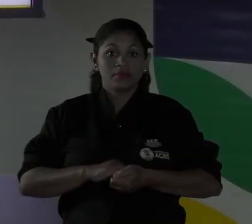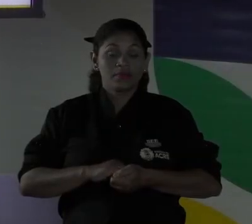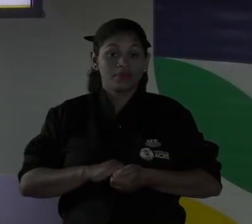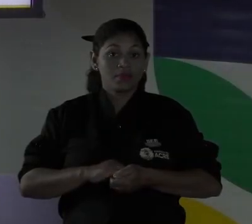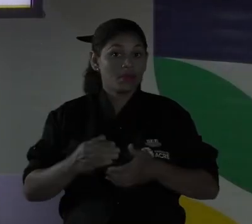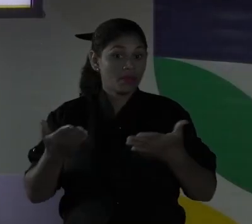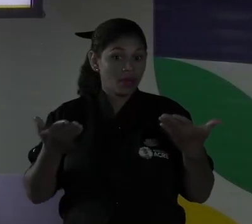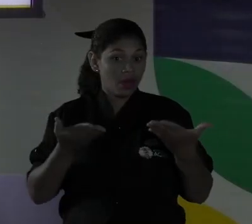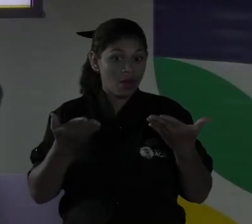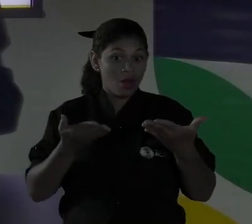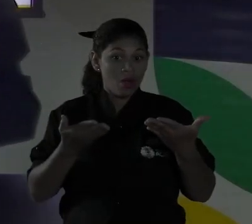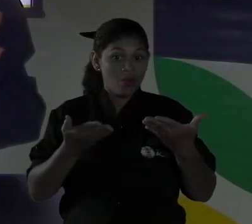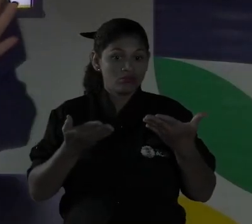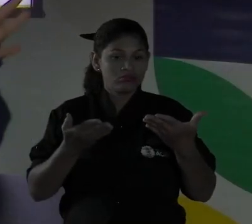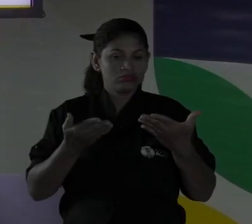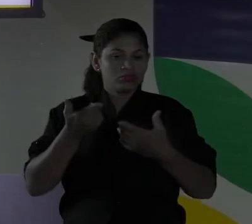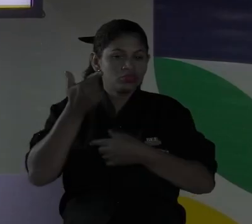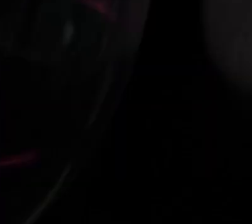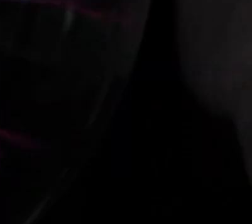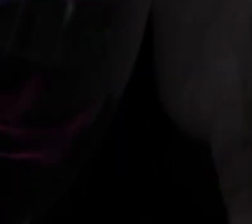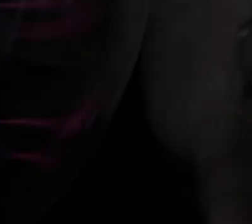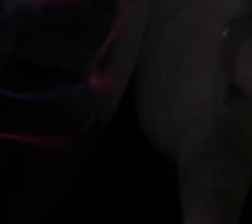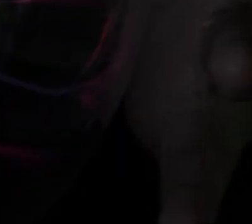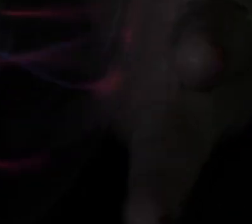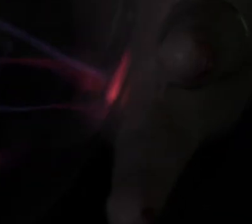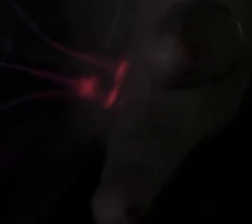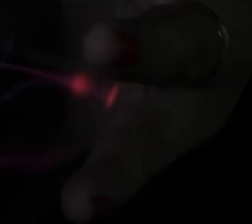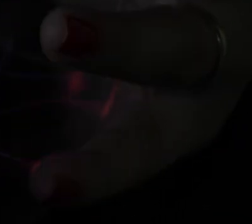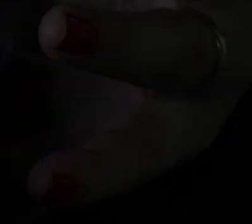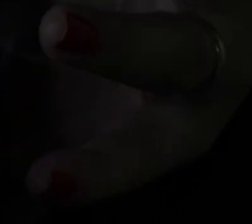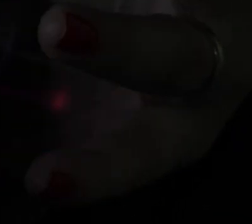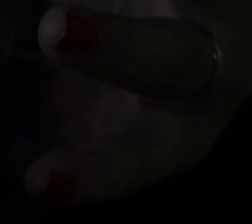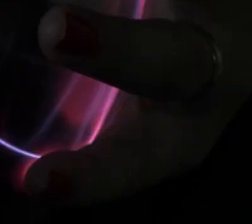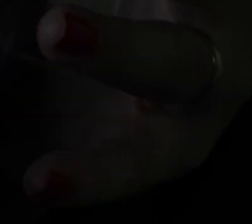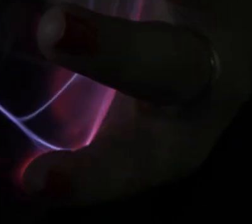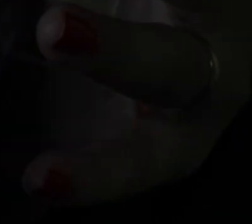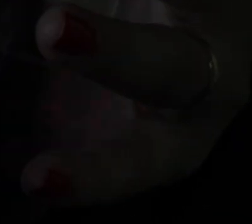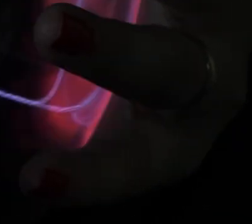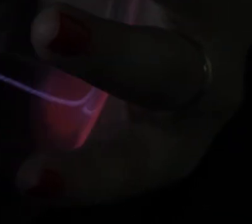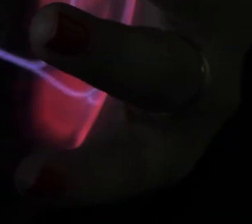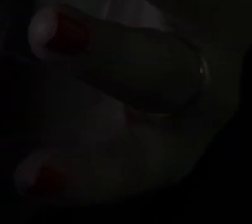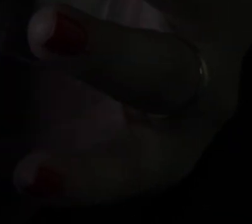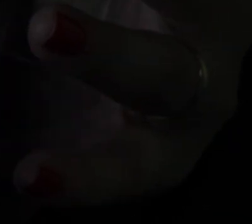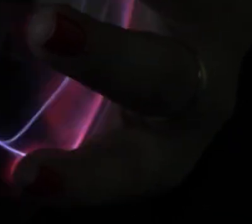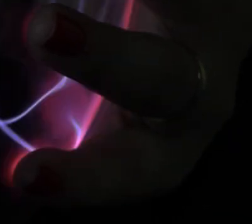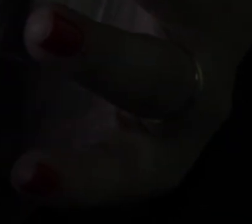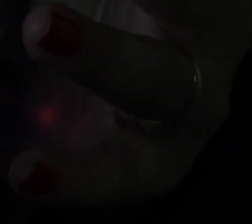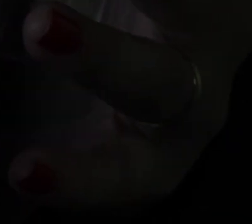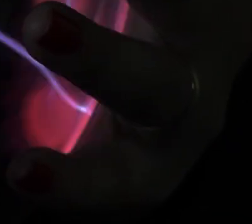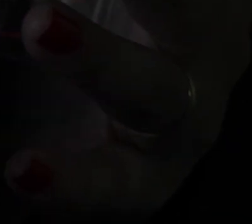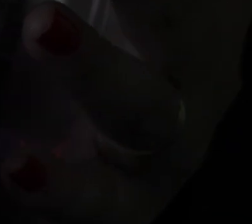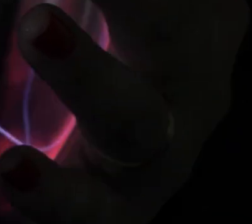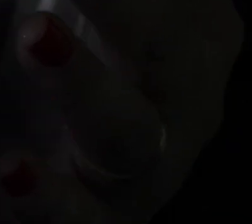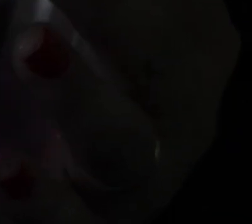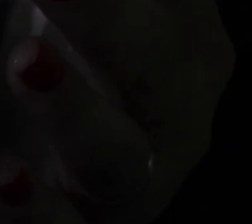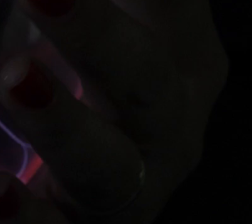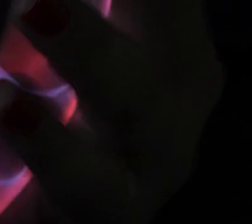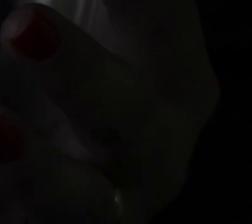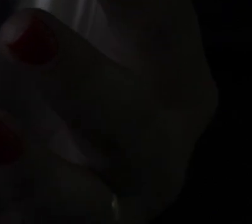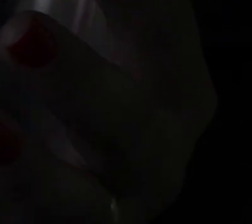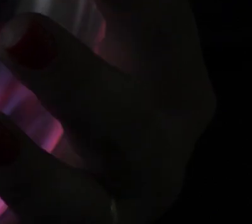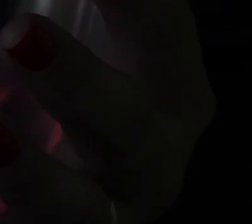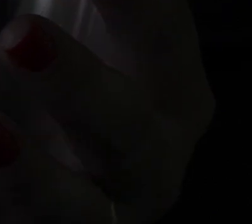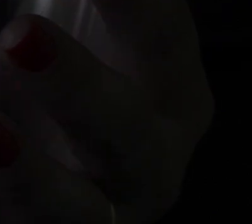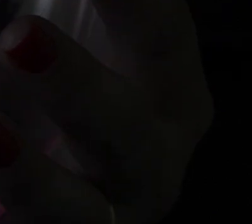enxergar melhor aqui o nosso globo de plasma, né? E quando a gente toca aqui a mão, ó, como vocês podem ver, né, a eletricidade ela vai